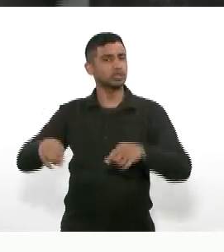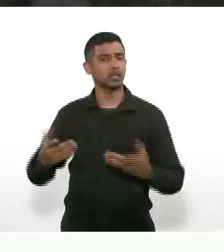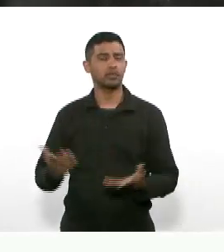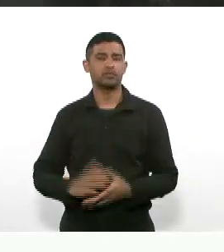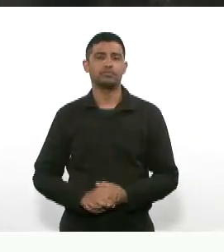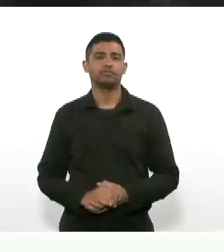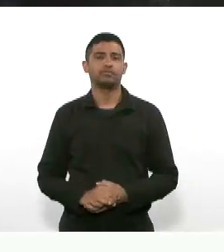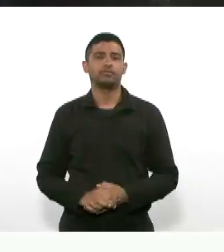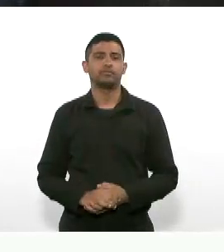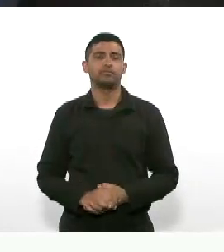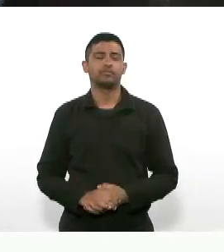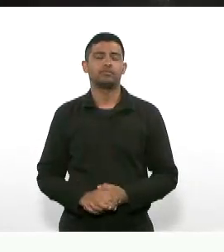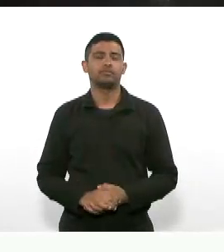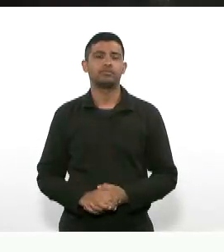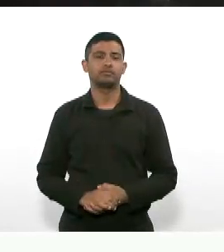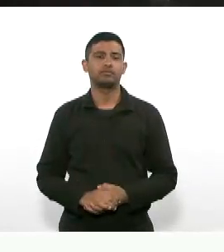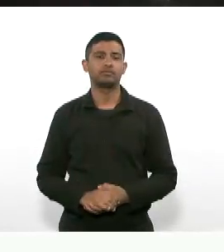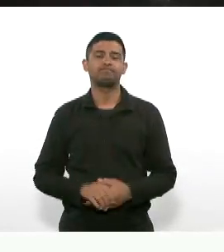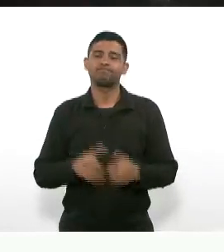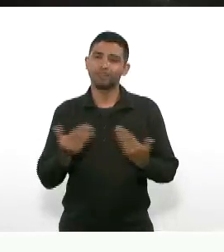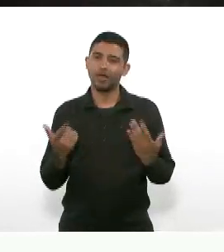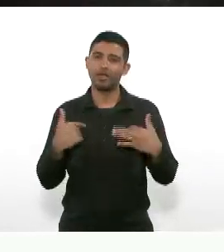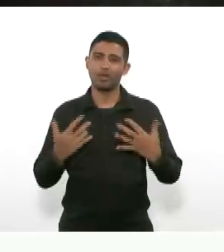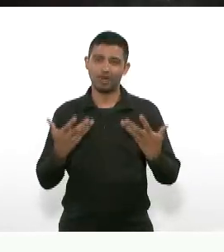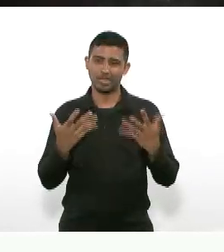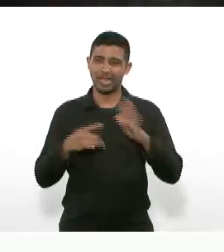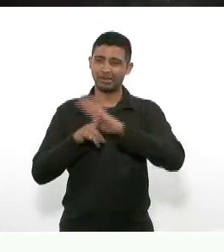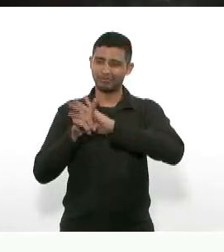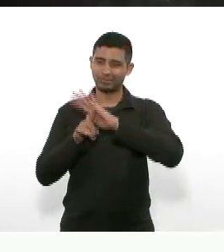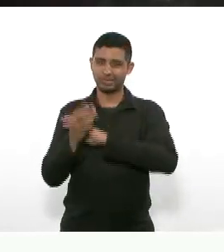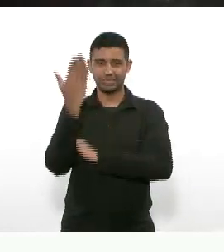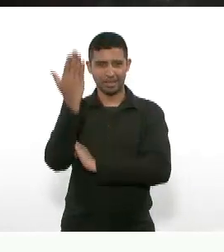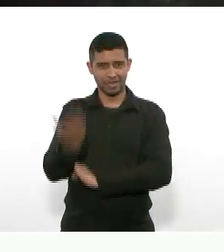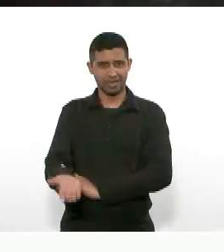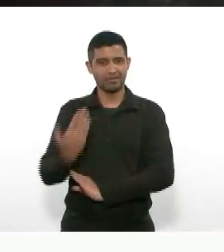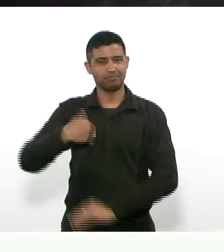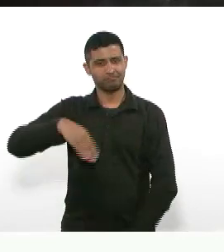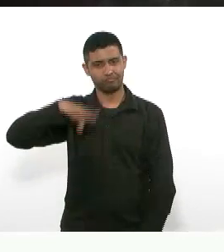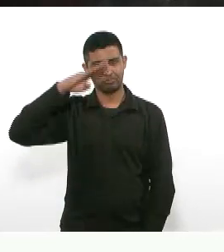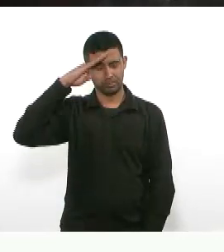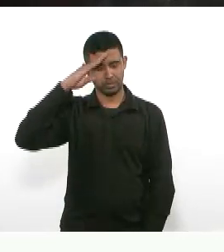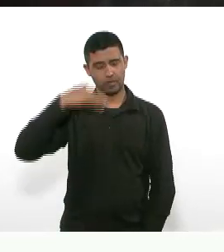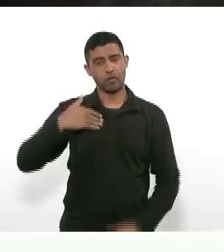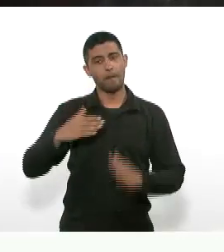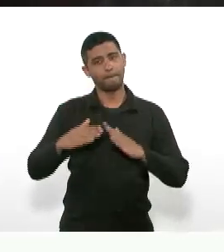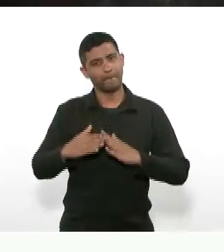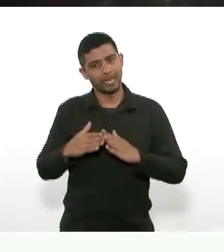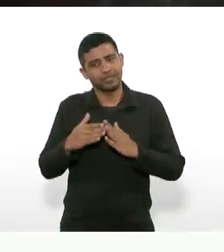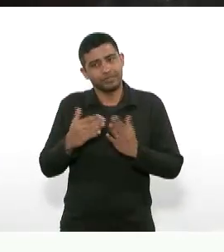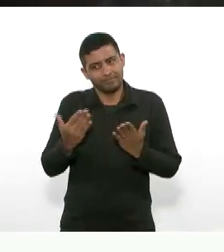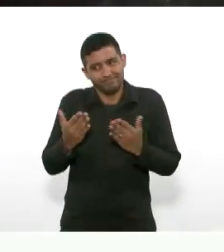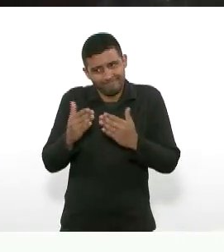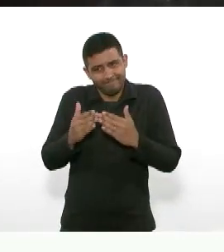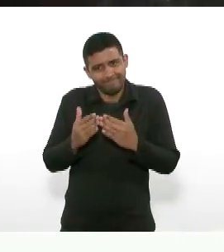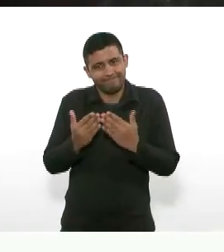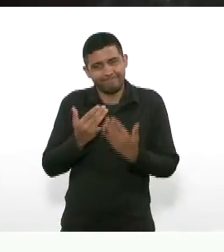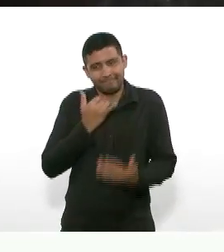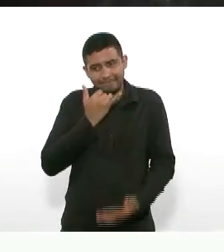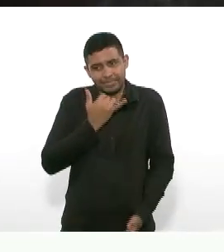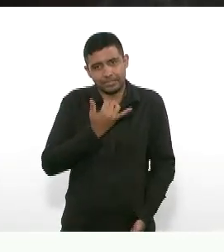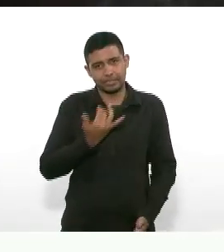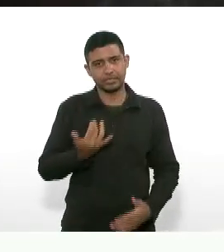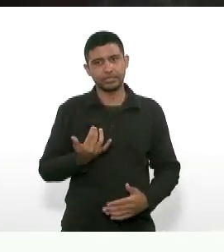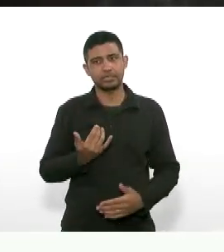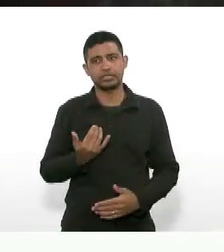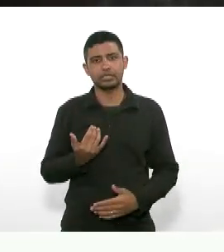né, eu quero consultar aqui ao coronel, eu vou pedir licença e para sugerir que o